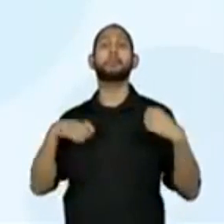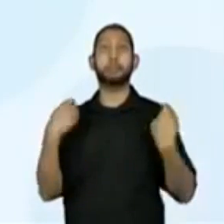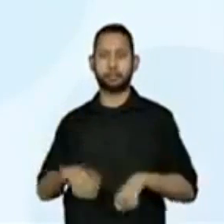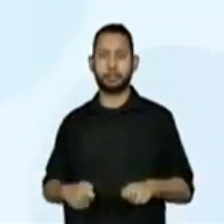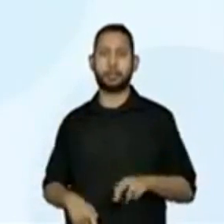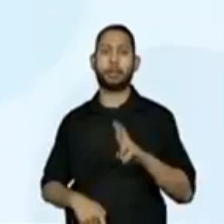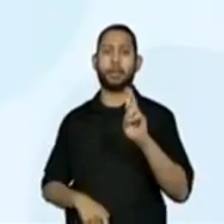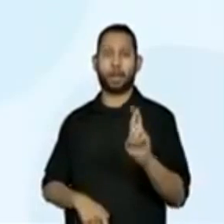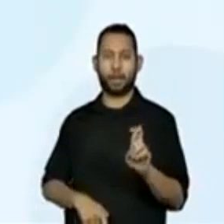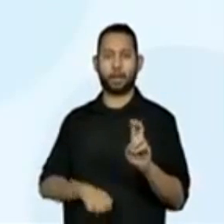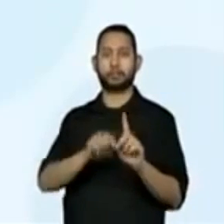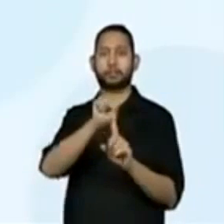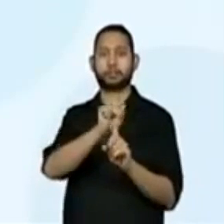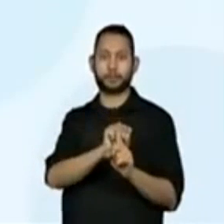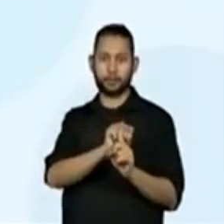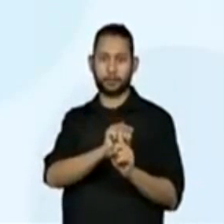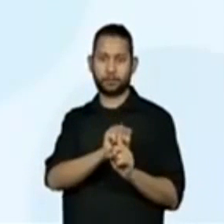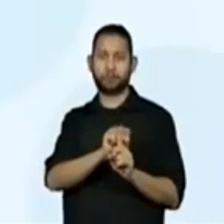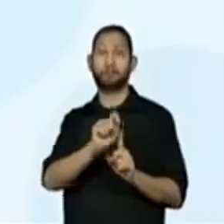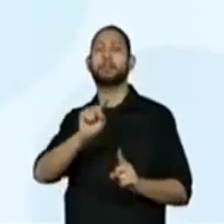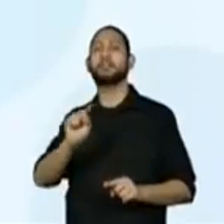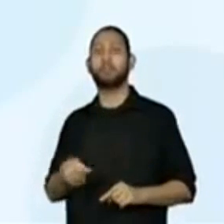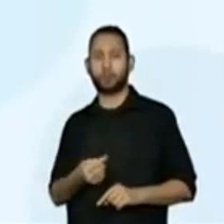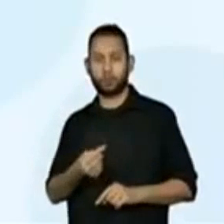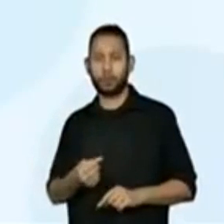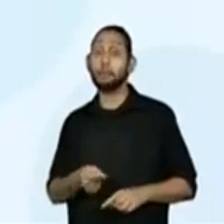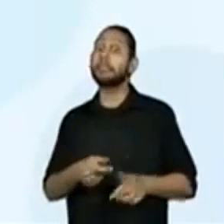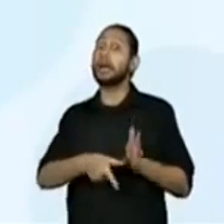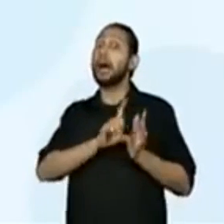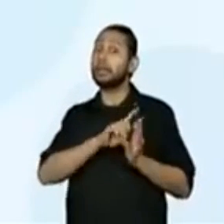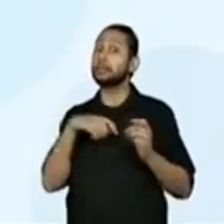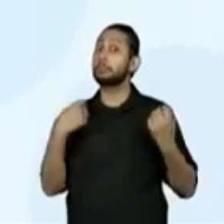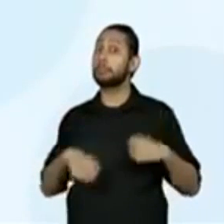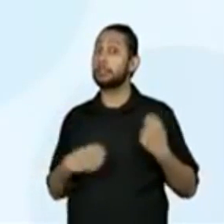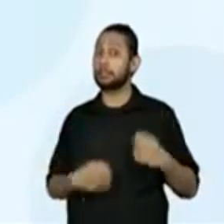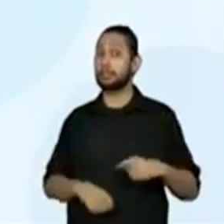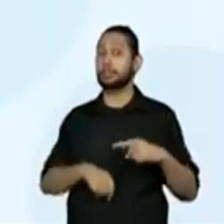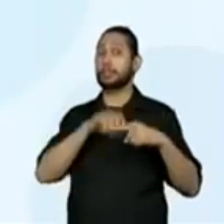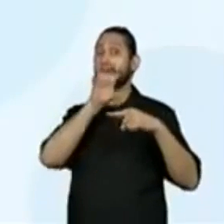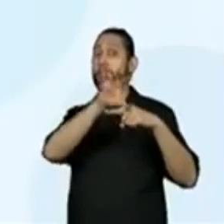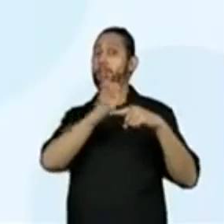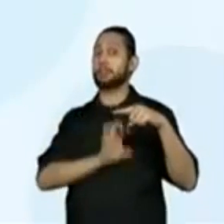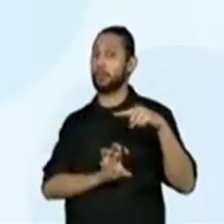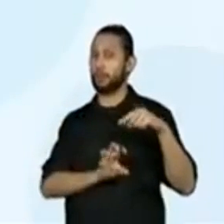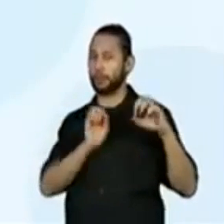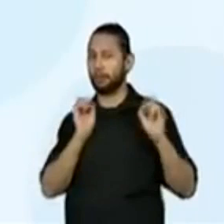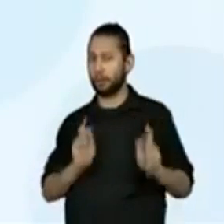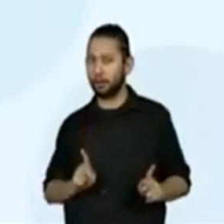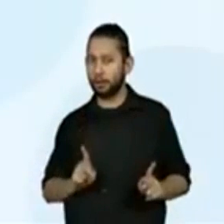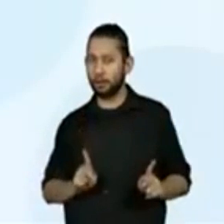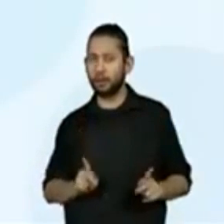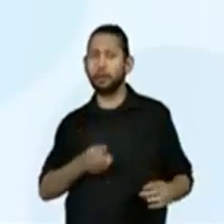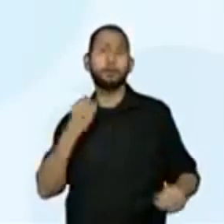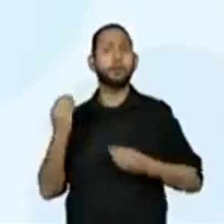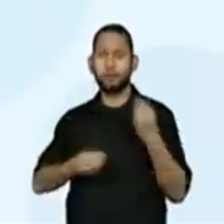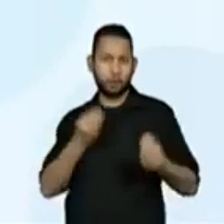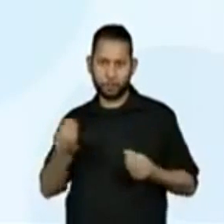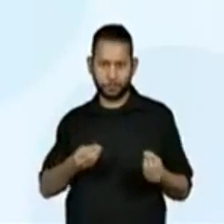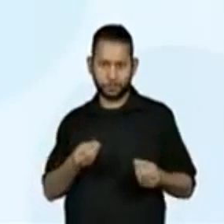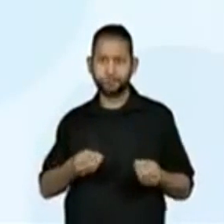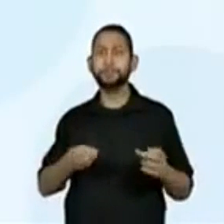fração e depois em um número decimal. E como fazer isso? Galerinha do quarto ano, vamos